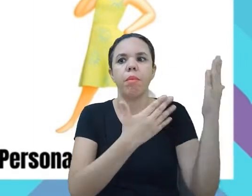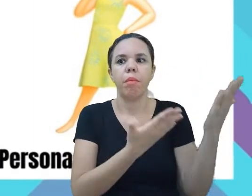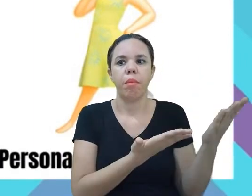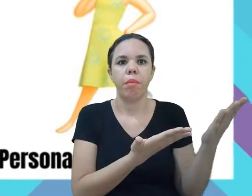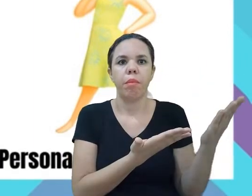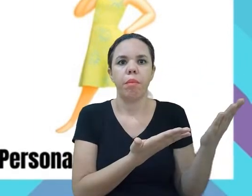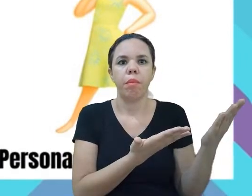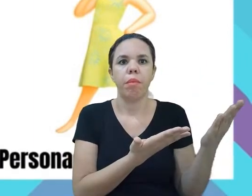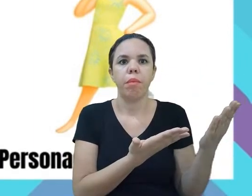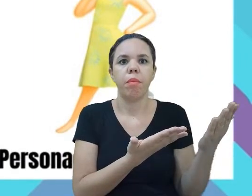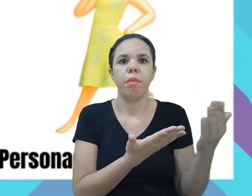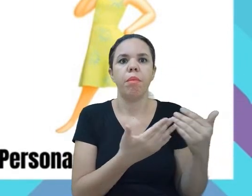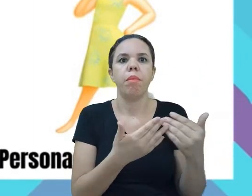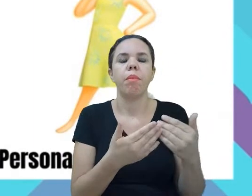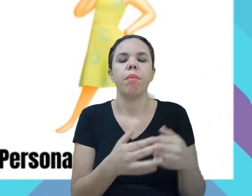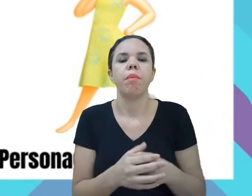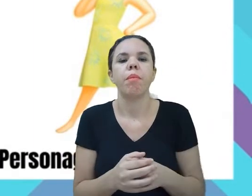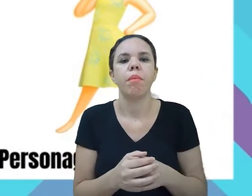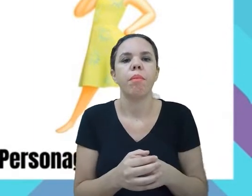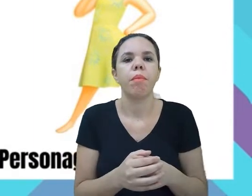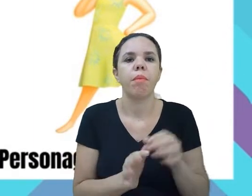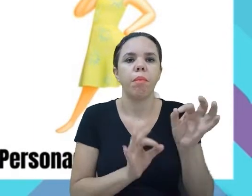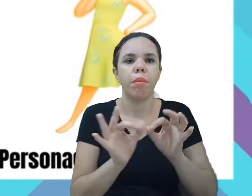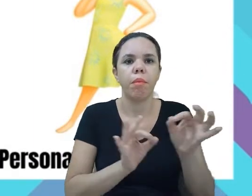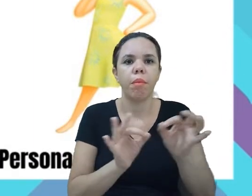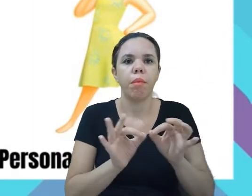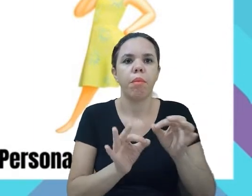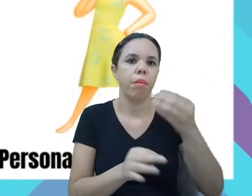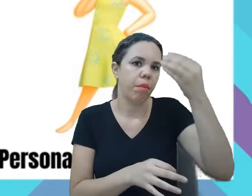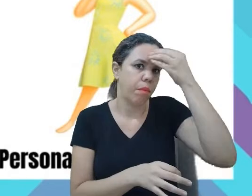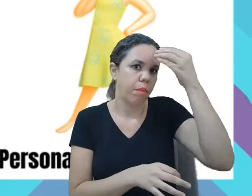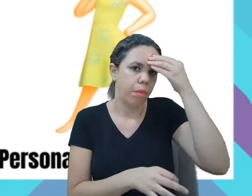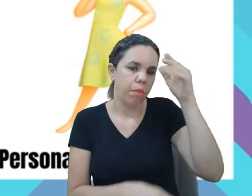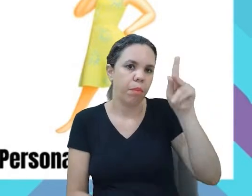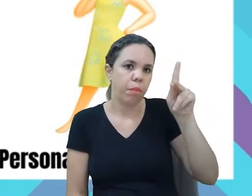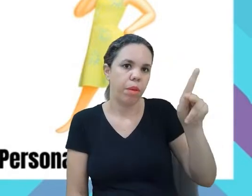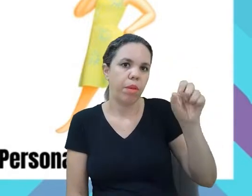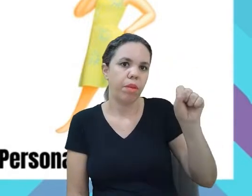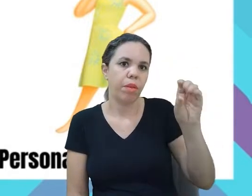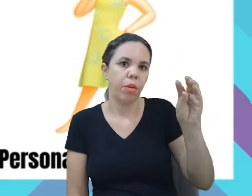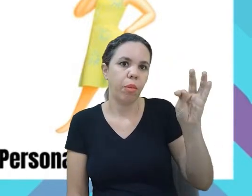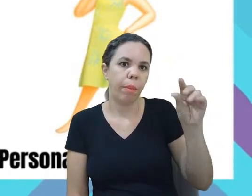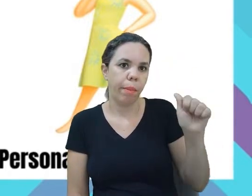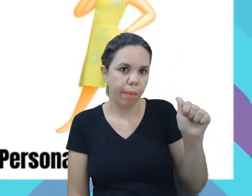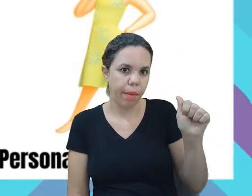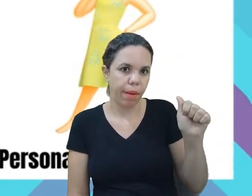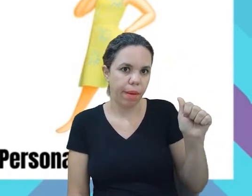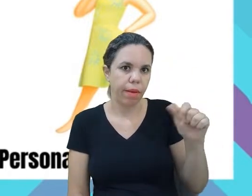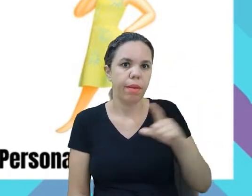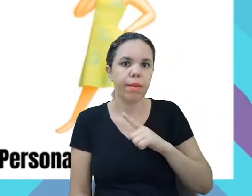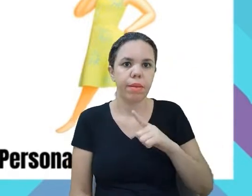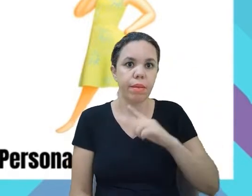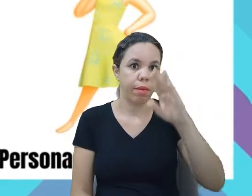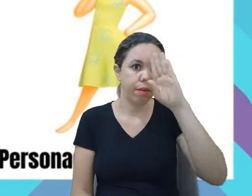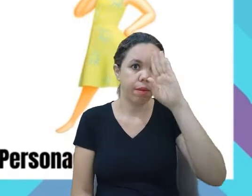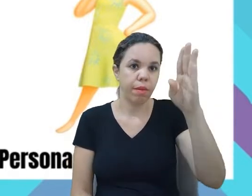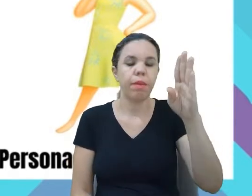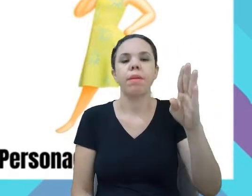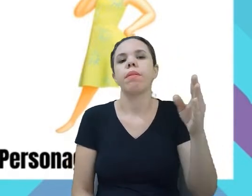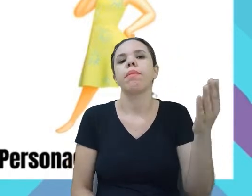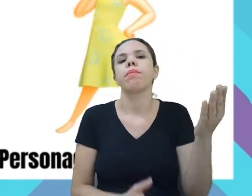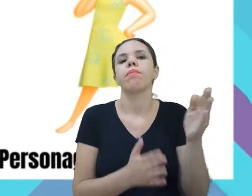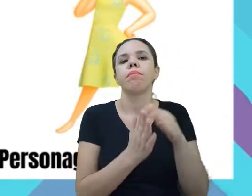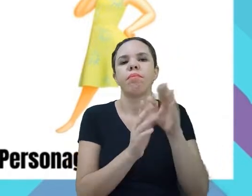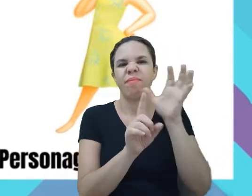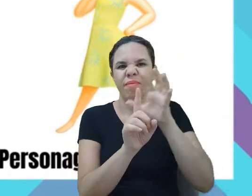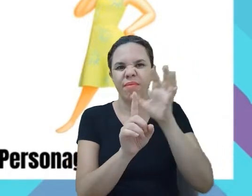do desenvolvimento, nós vamos para a produção, onde se forma o traço de caráter psicopata, que tem como ferida